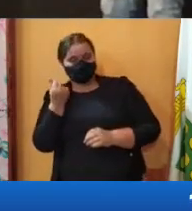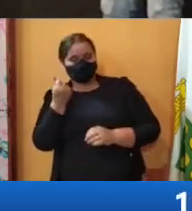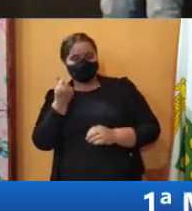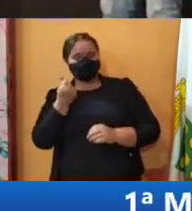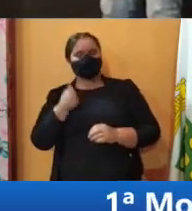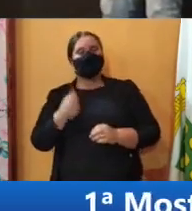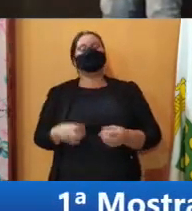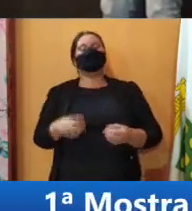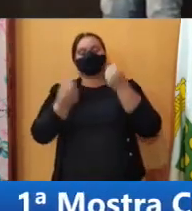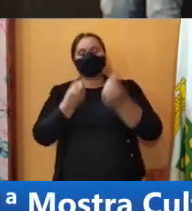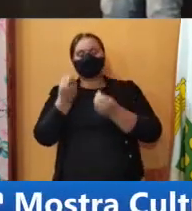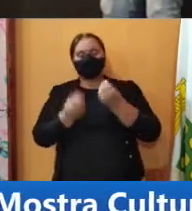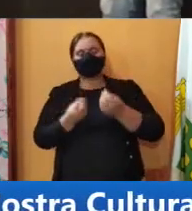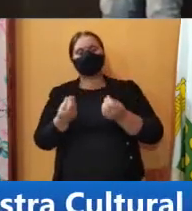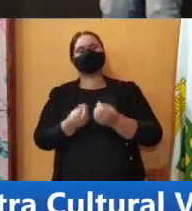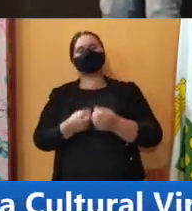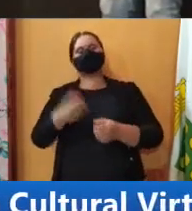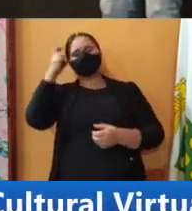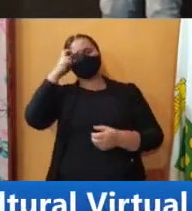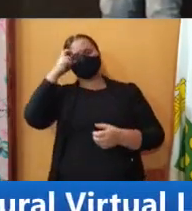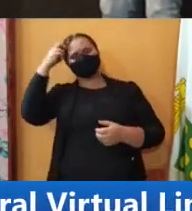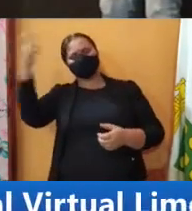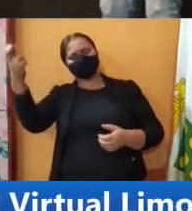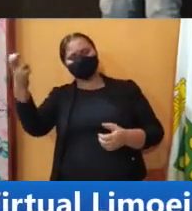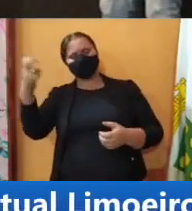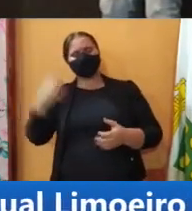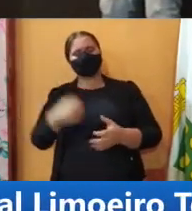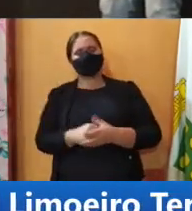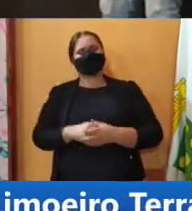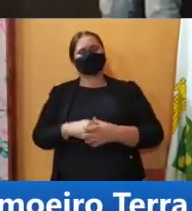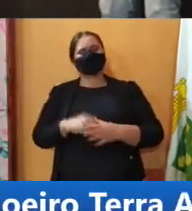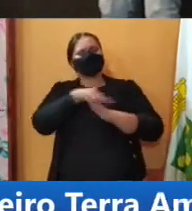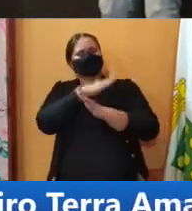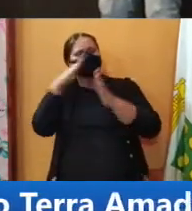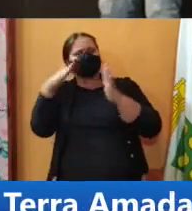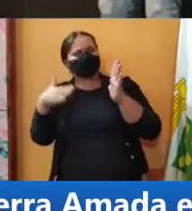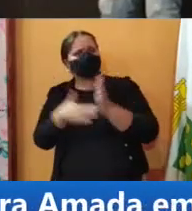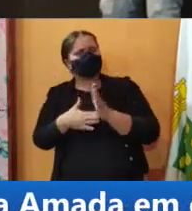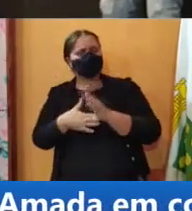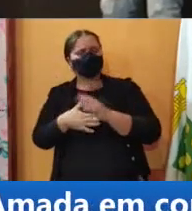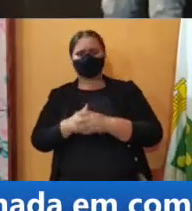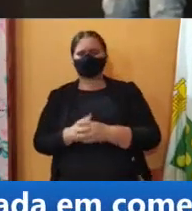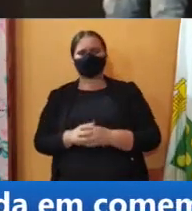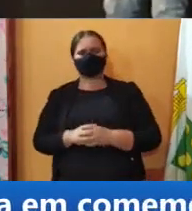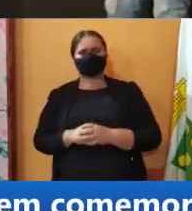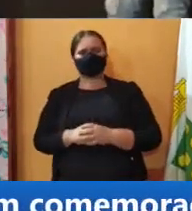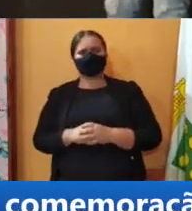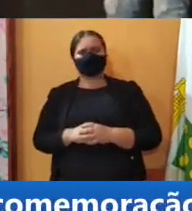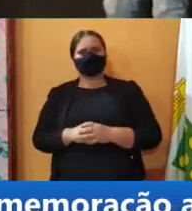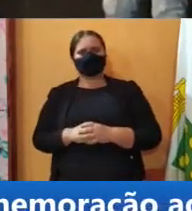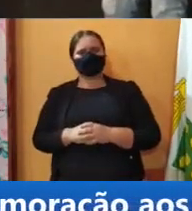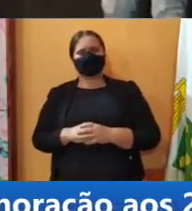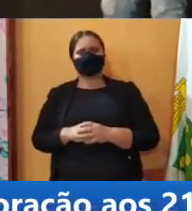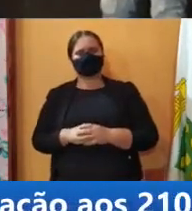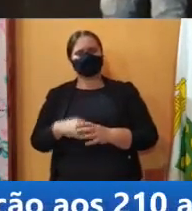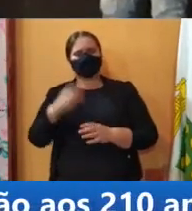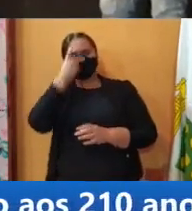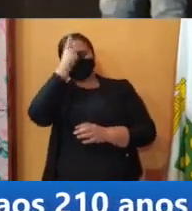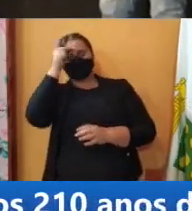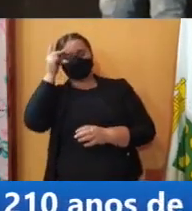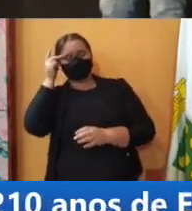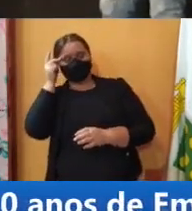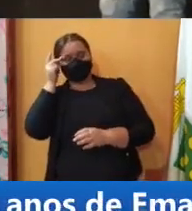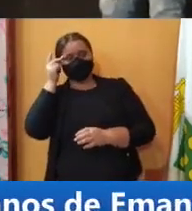de vista cultural, mas sobre todos os aspectos, inclusive do ponto de vista do trânsito. Porque se